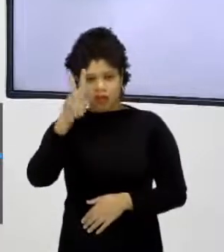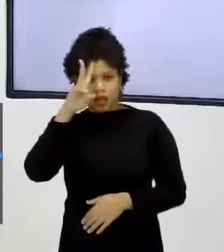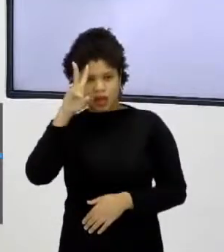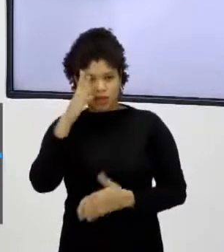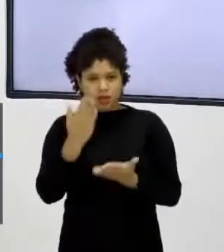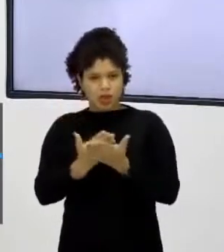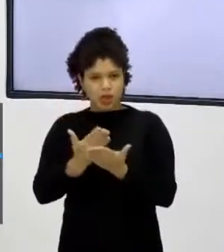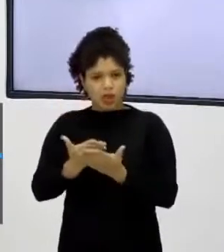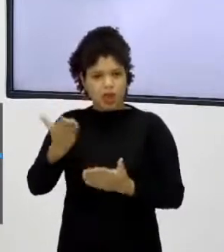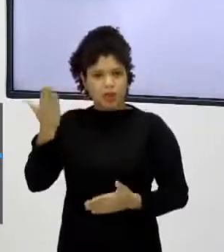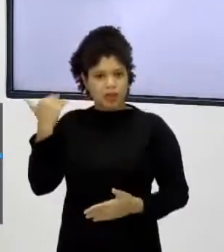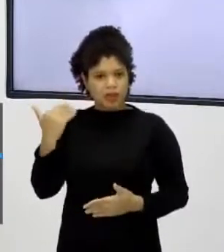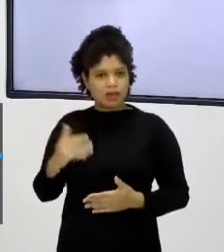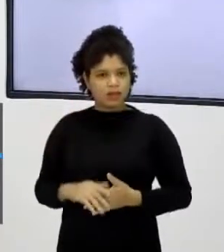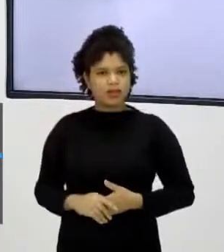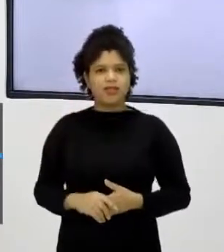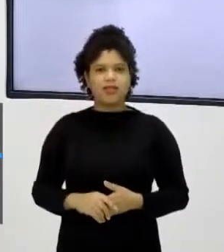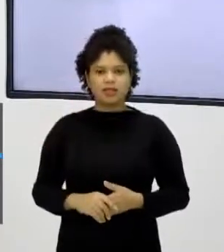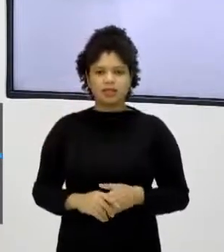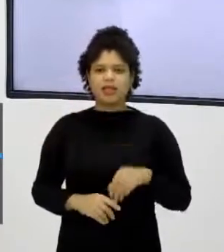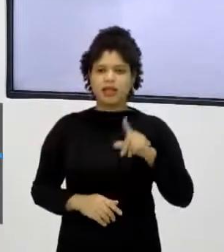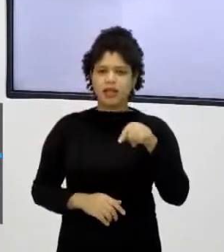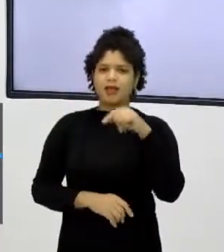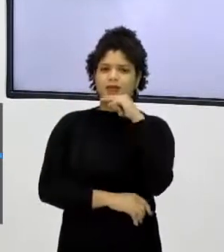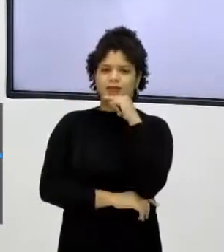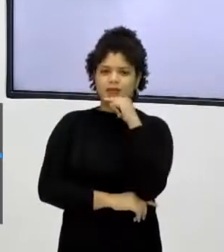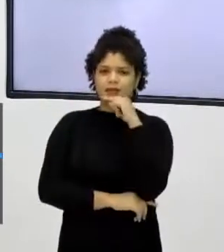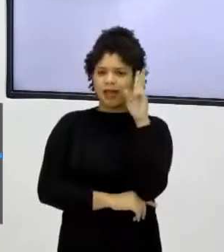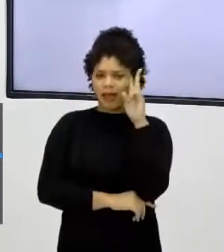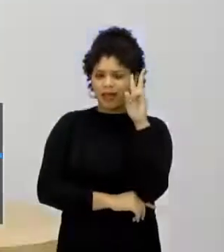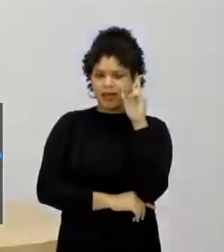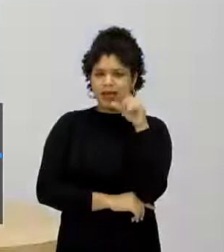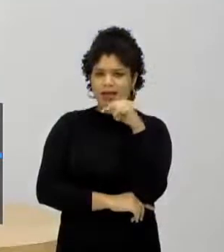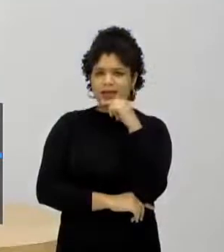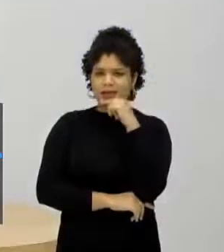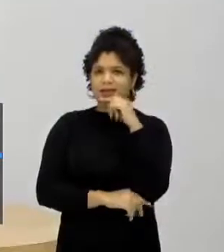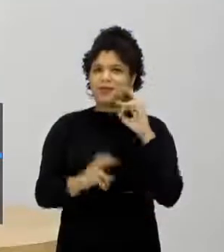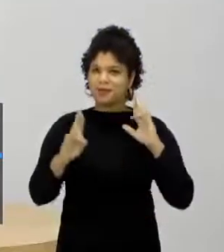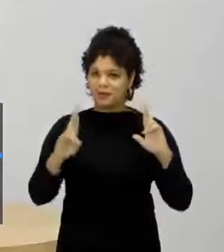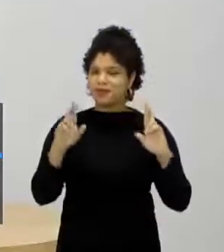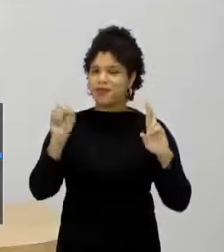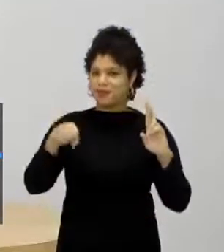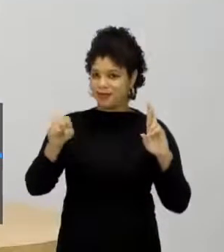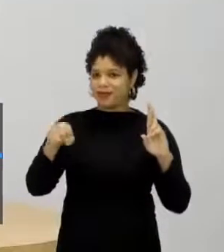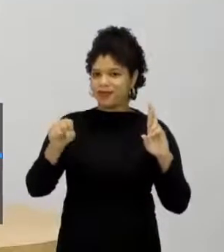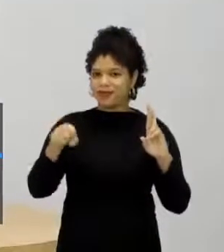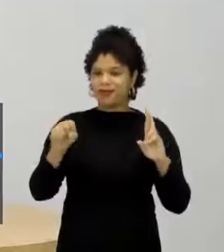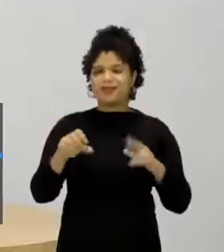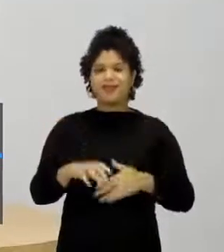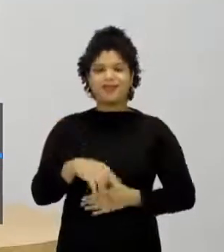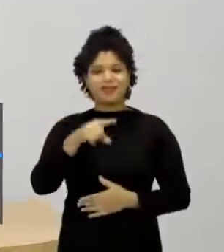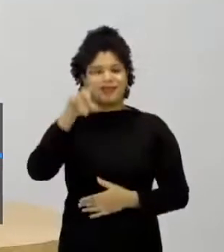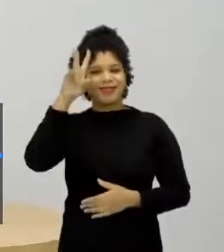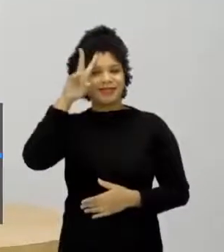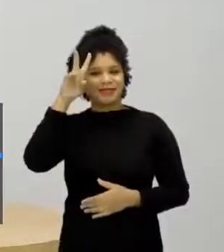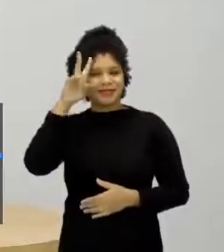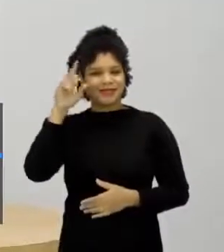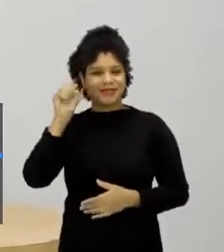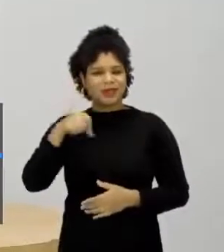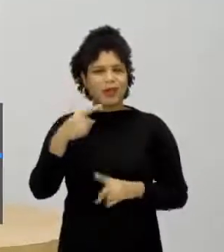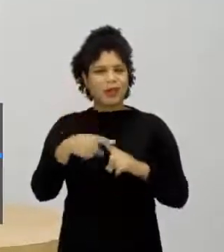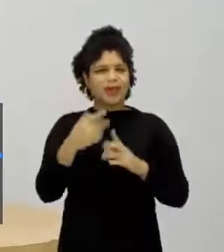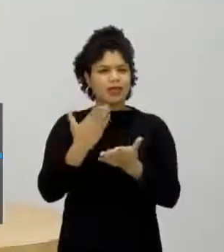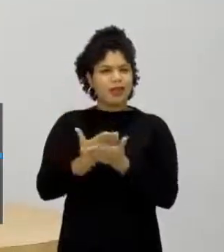passada? Nossa, Olha, será? Será que eles lembram, né? Espero que sim, Espero que sim, que eles se lembrem, que na